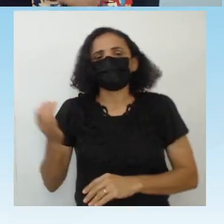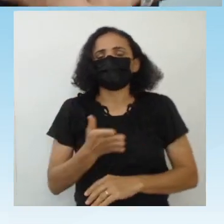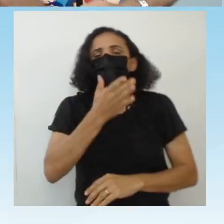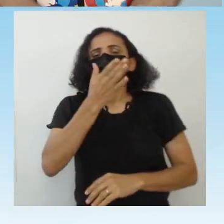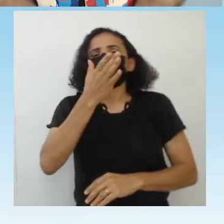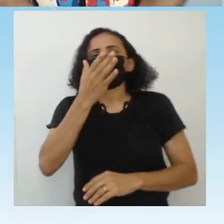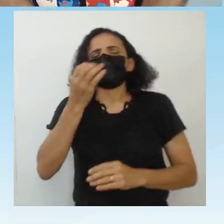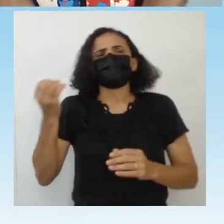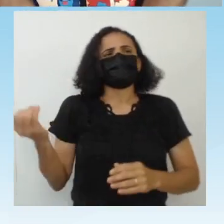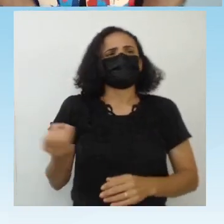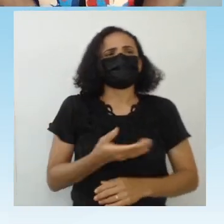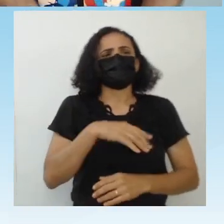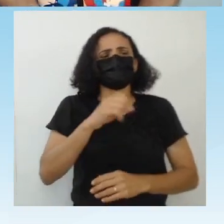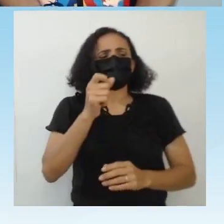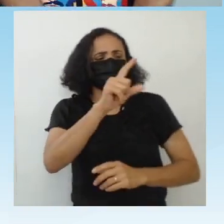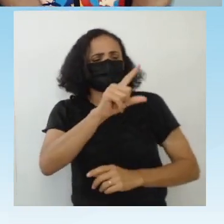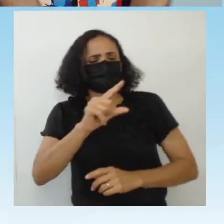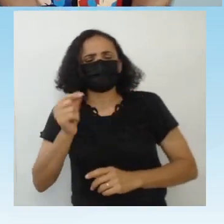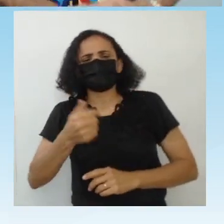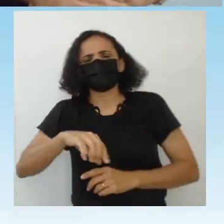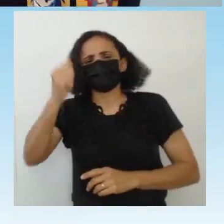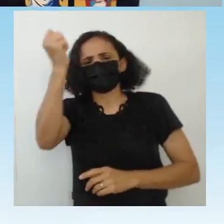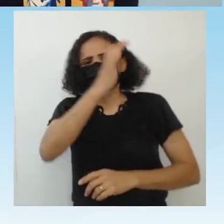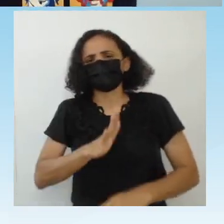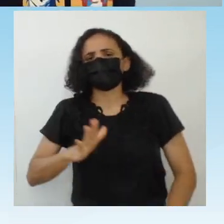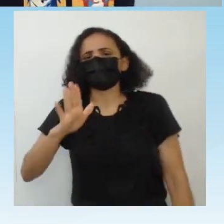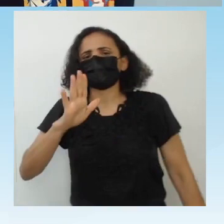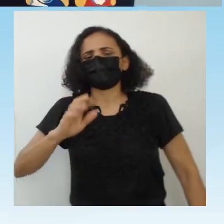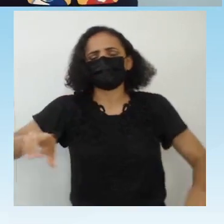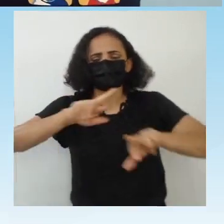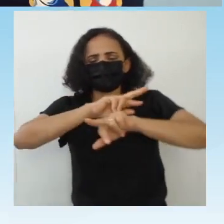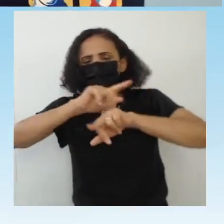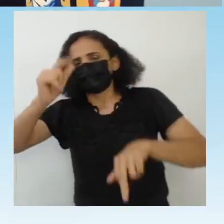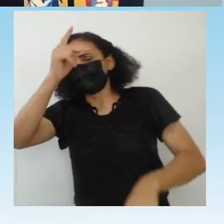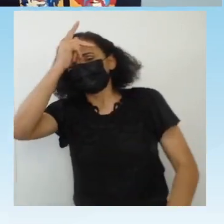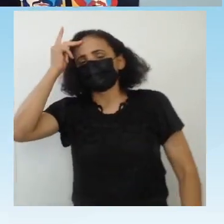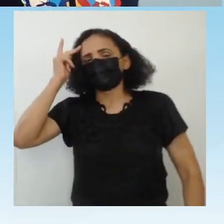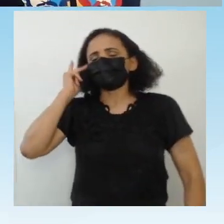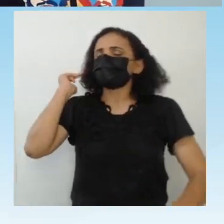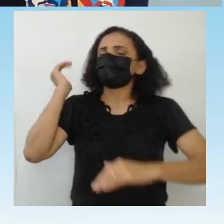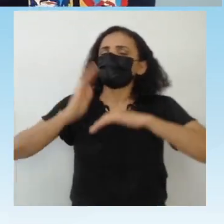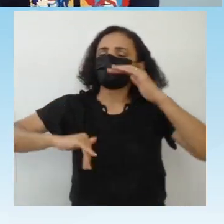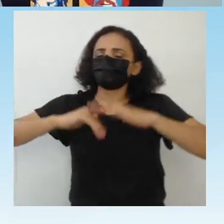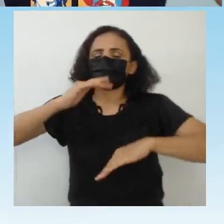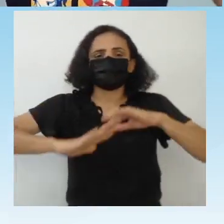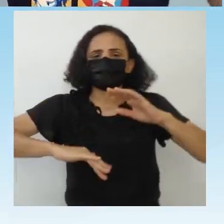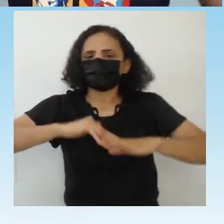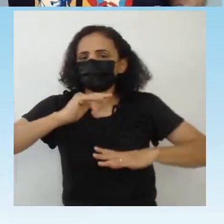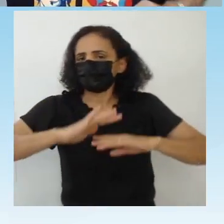novo estilo literário brasileiro. E aí vários artistas se juntaram, então música,